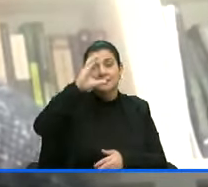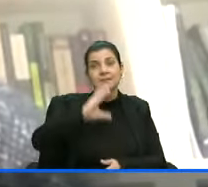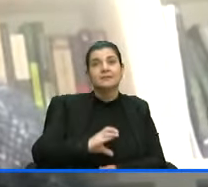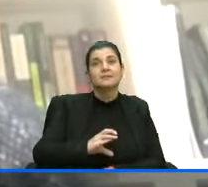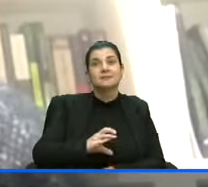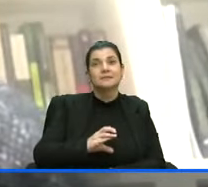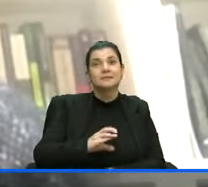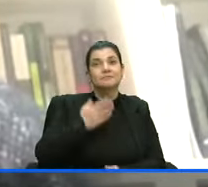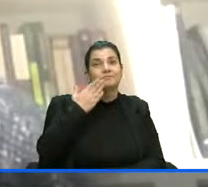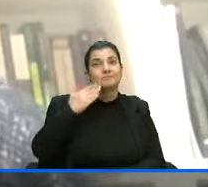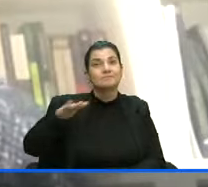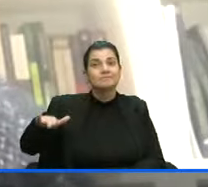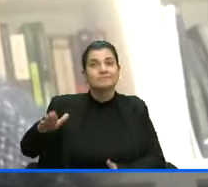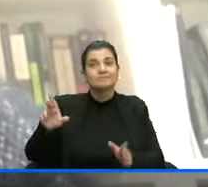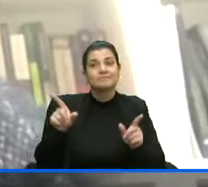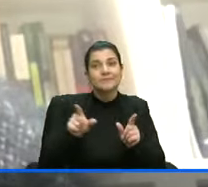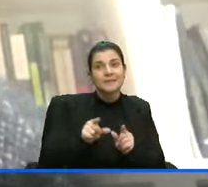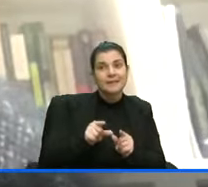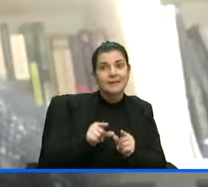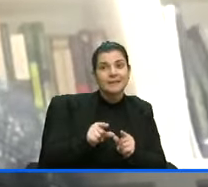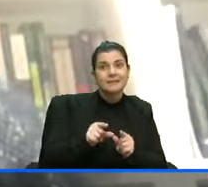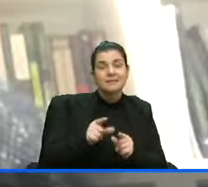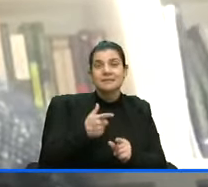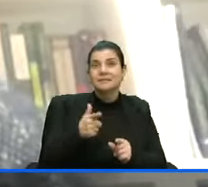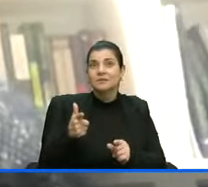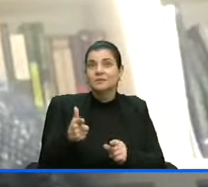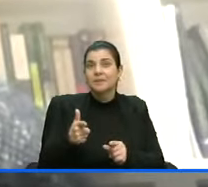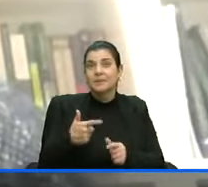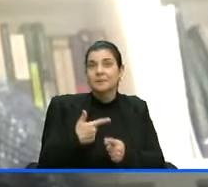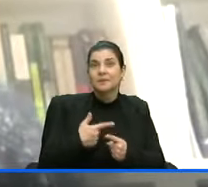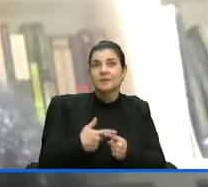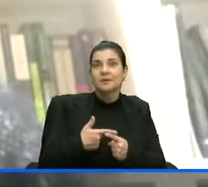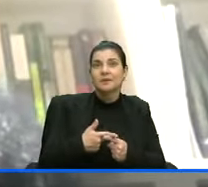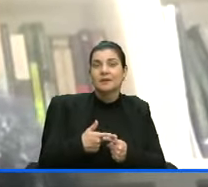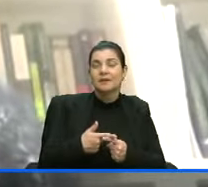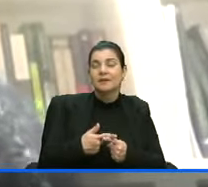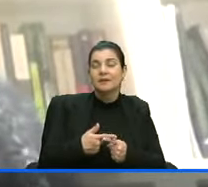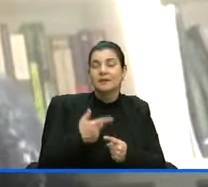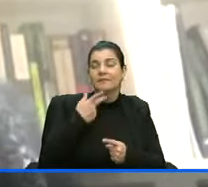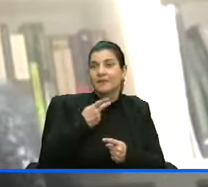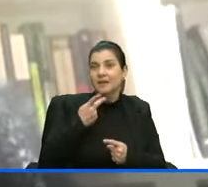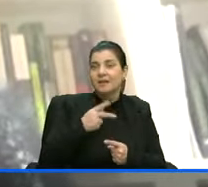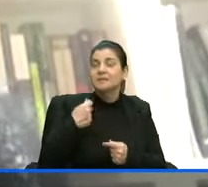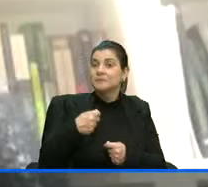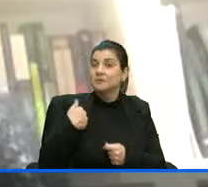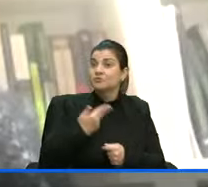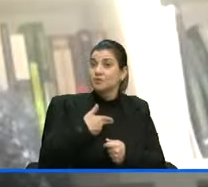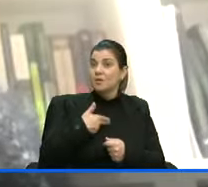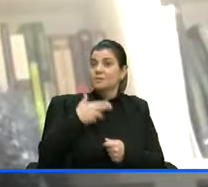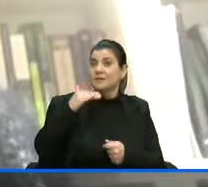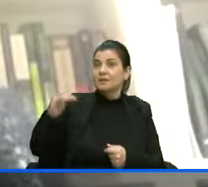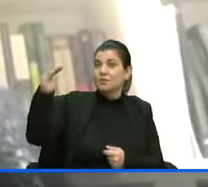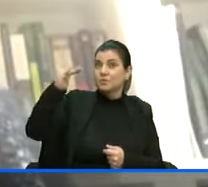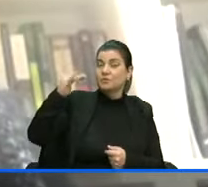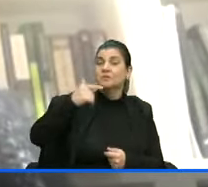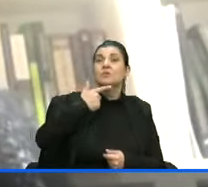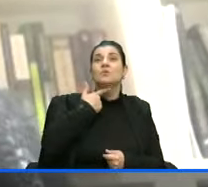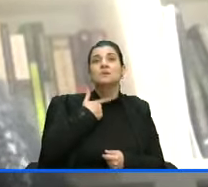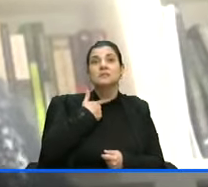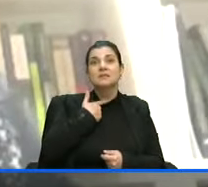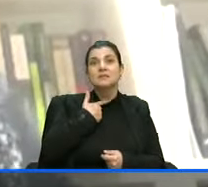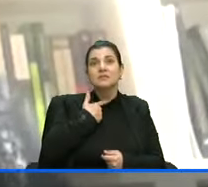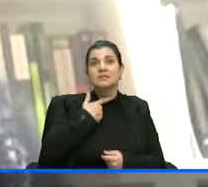crianças pequenas. E esses não têm por quem falar, né? Eles precisam de nós adultos. Então, gostaria de trazer